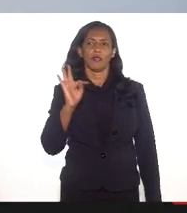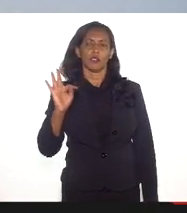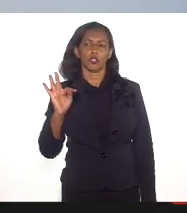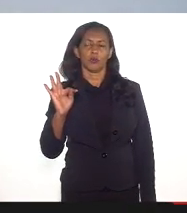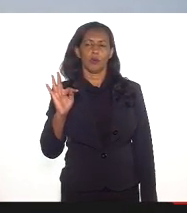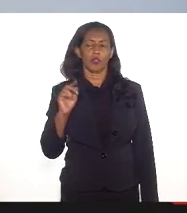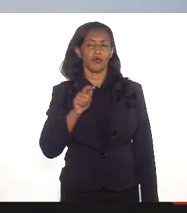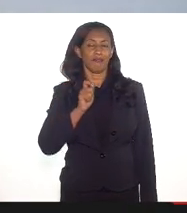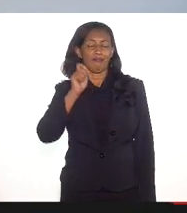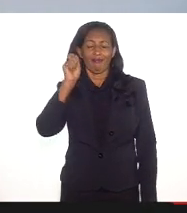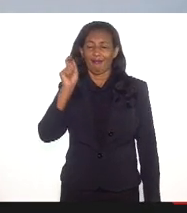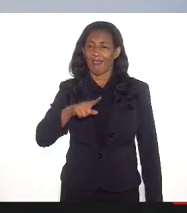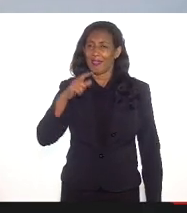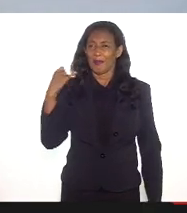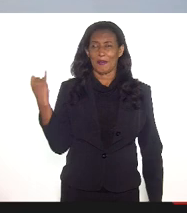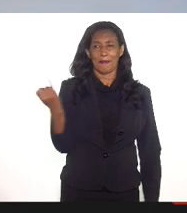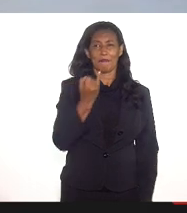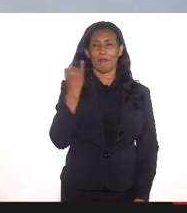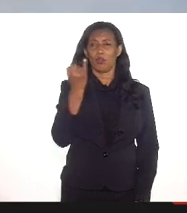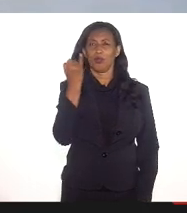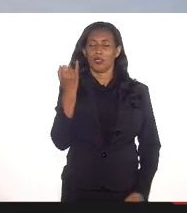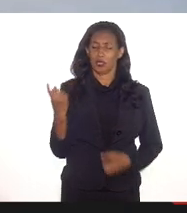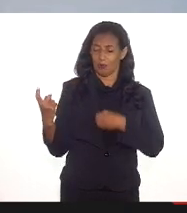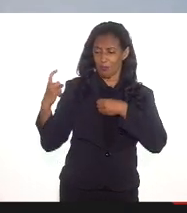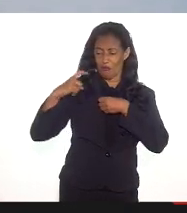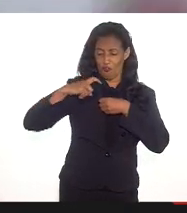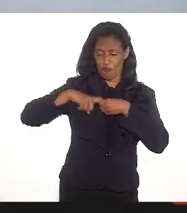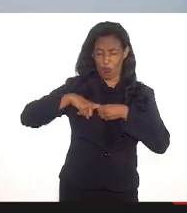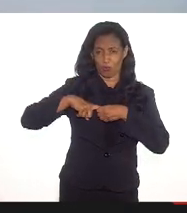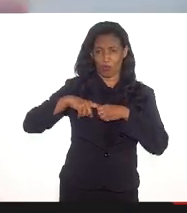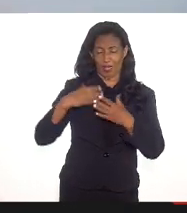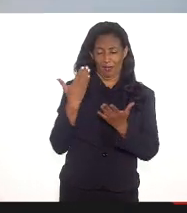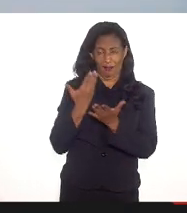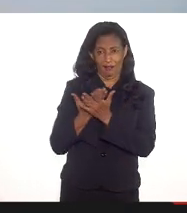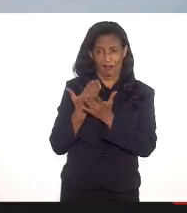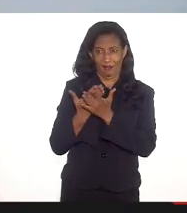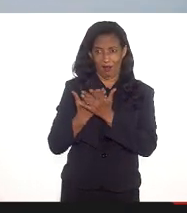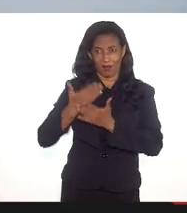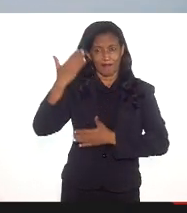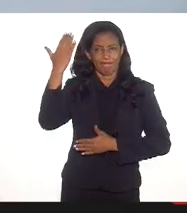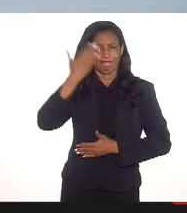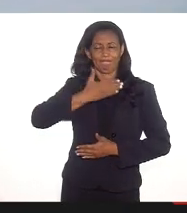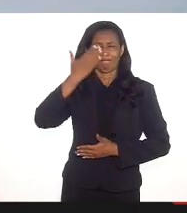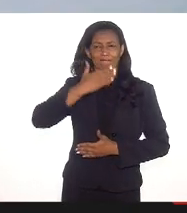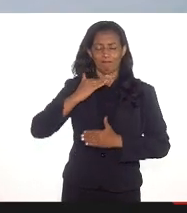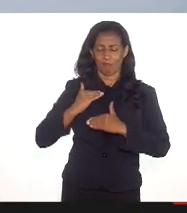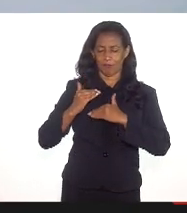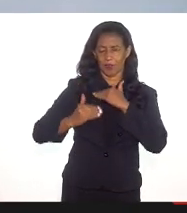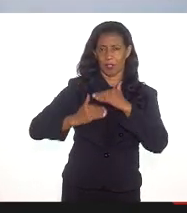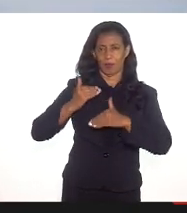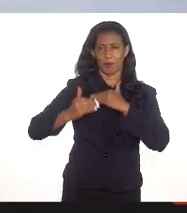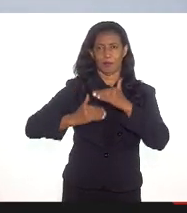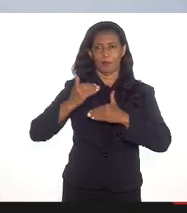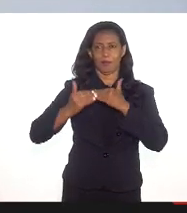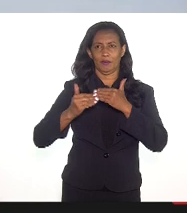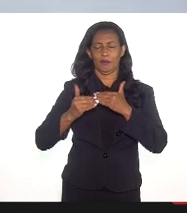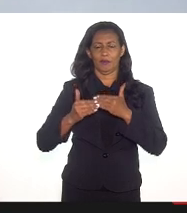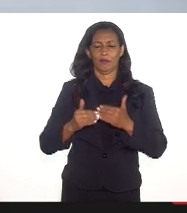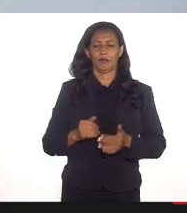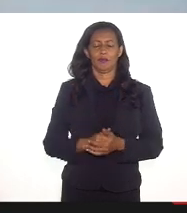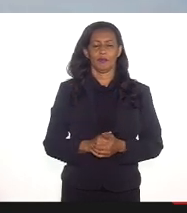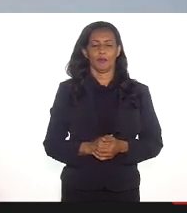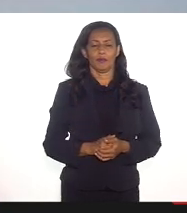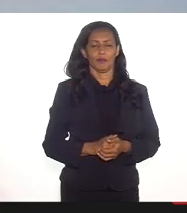é fundamental para quando retomar o desenho de condições eletivas em relação ao processo da retomada do